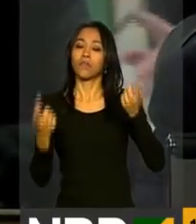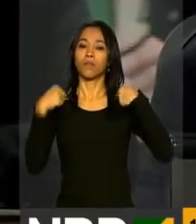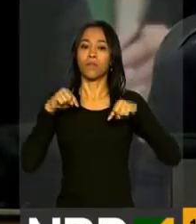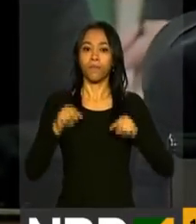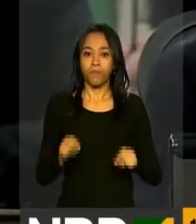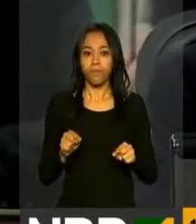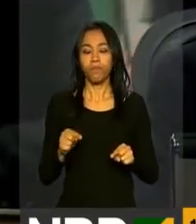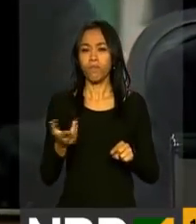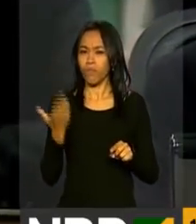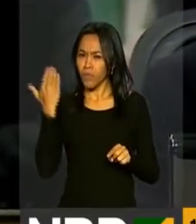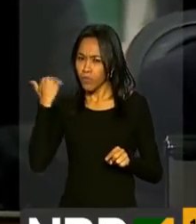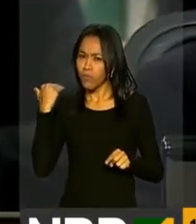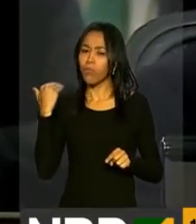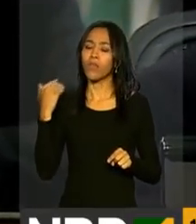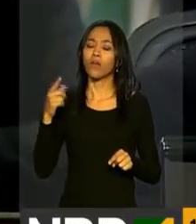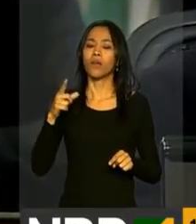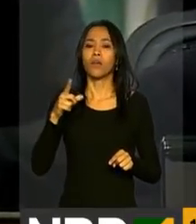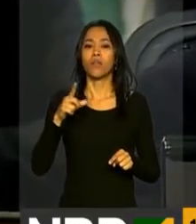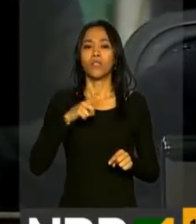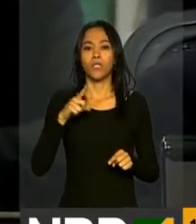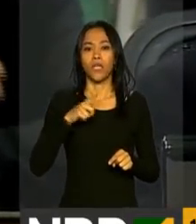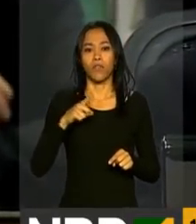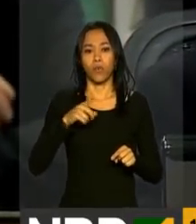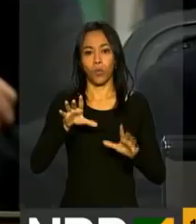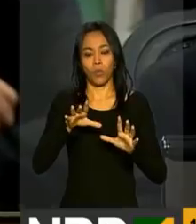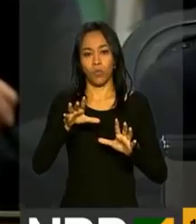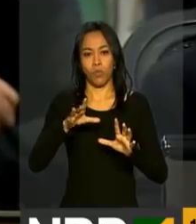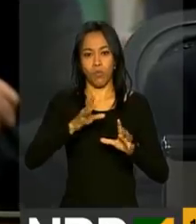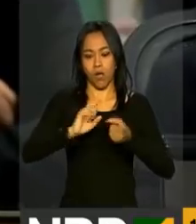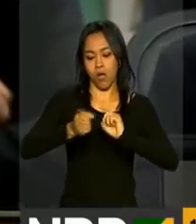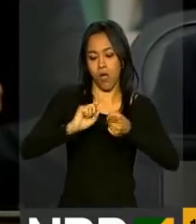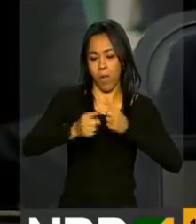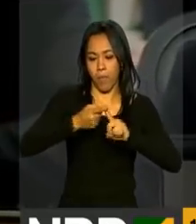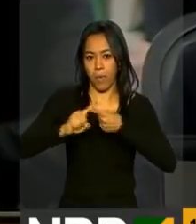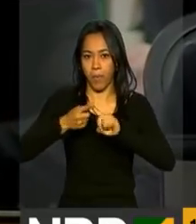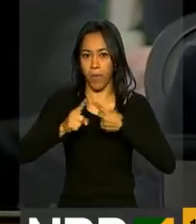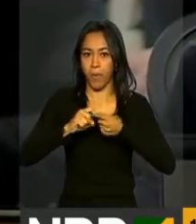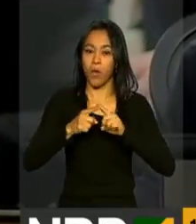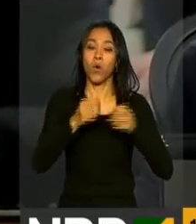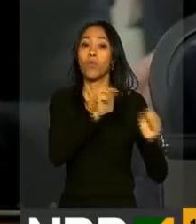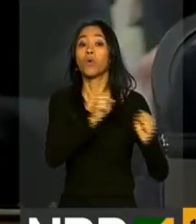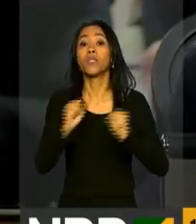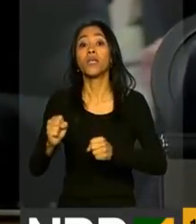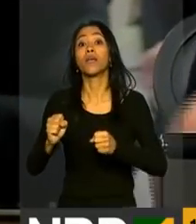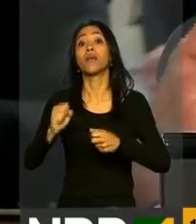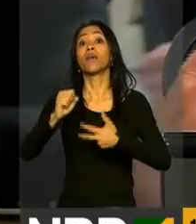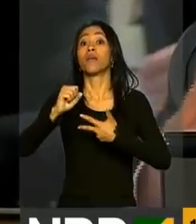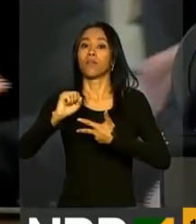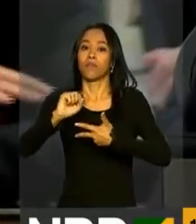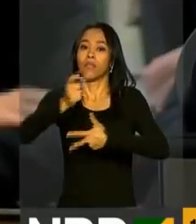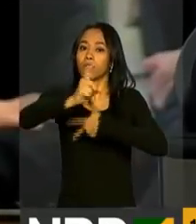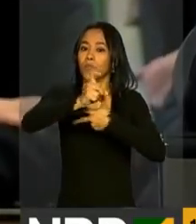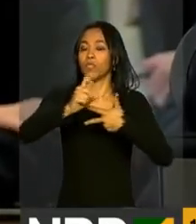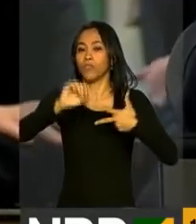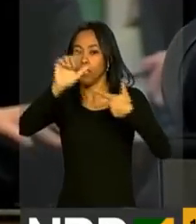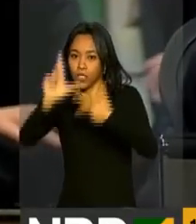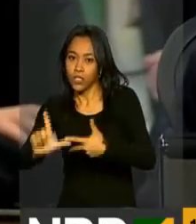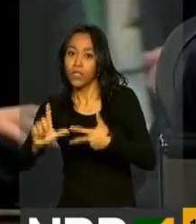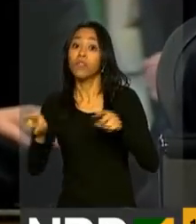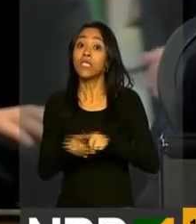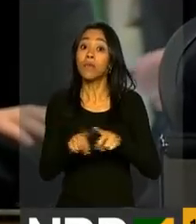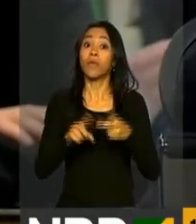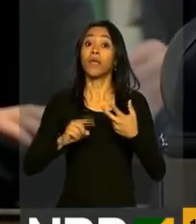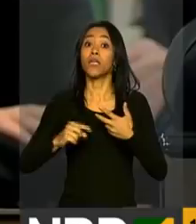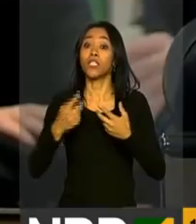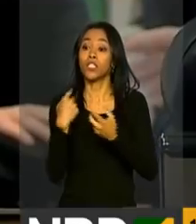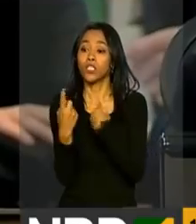coligação numa conjunção do executivo como o legislativo é federal e com muito diálogo com a sociedade